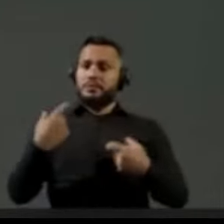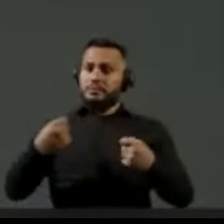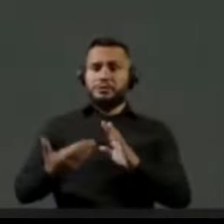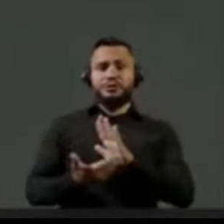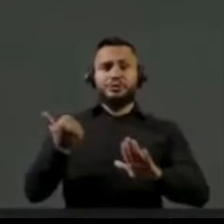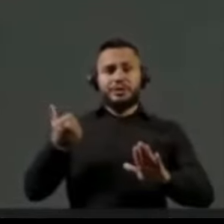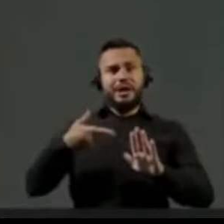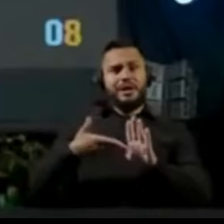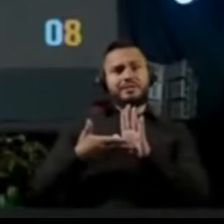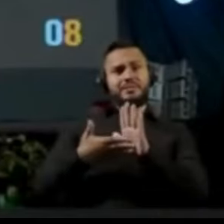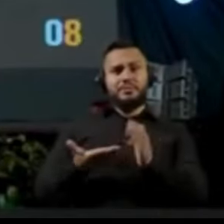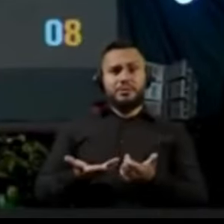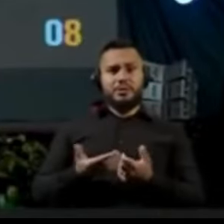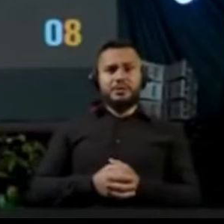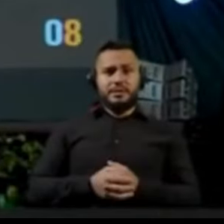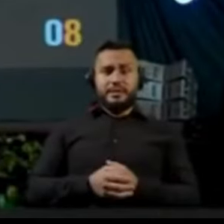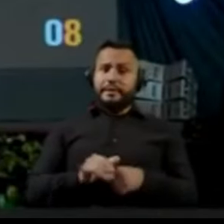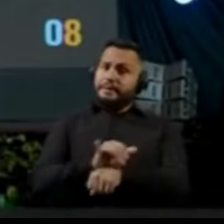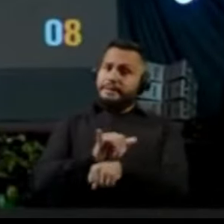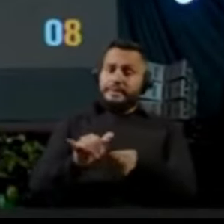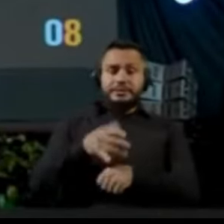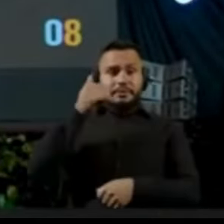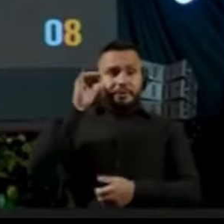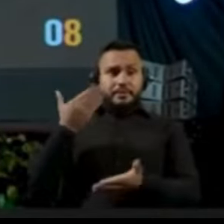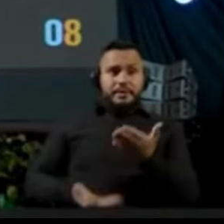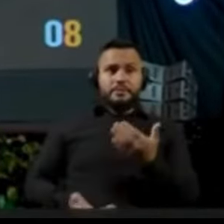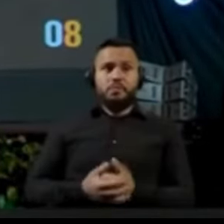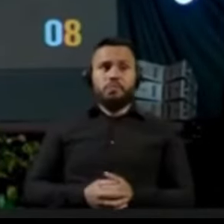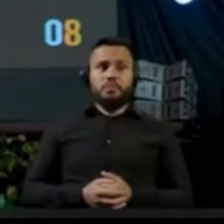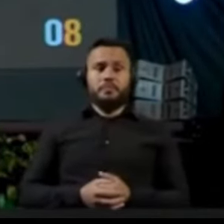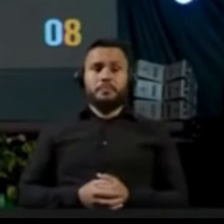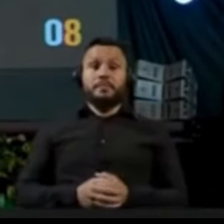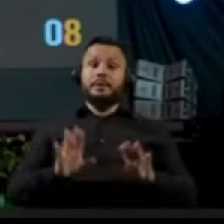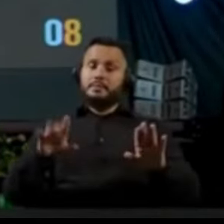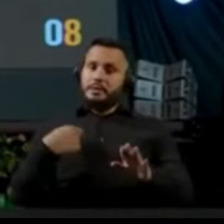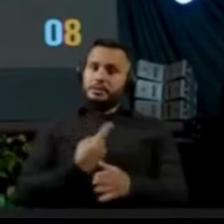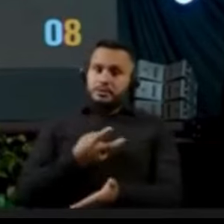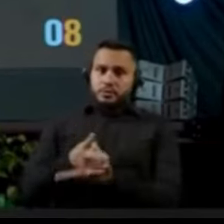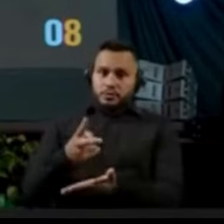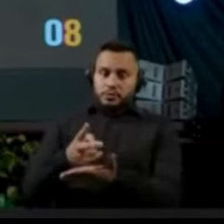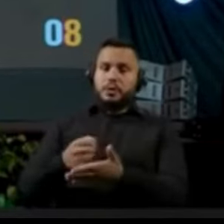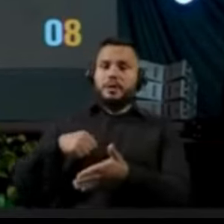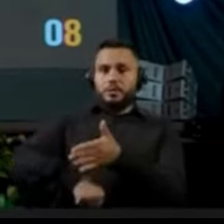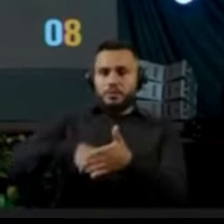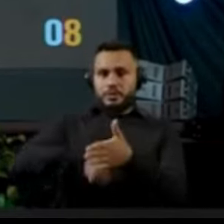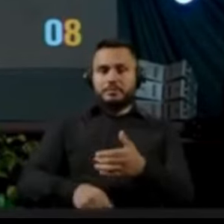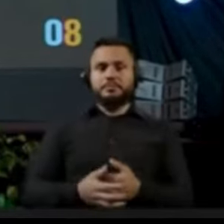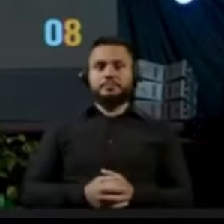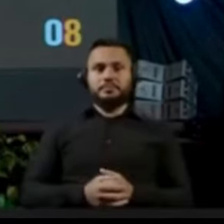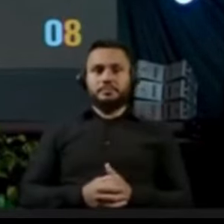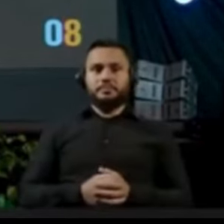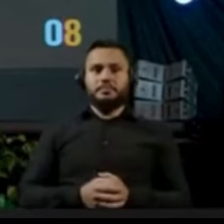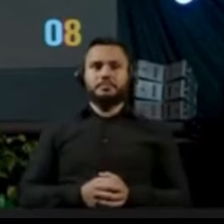pauta. Um recuo estratégico para não perdermos. Mas nós vamos continuar lutando. Então,